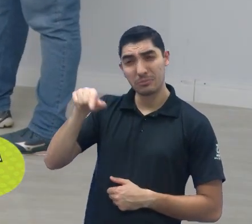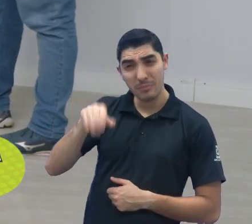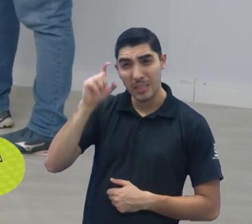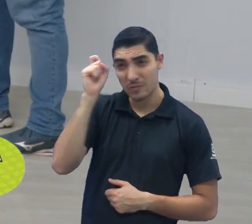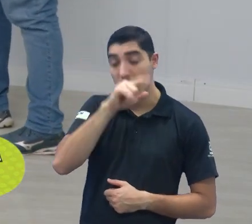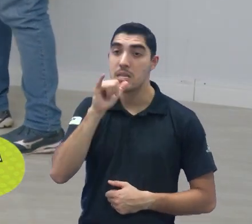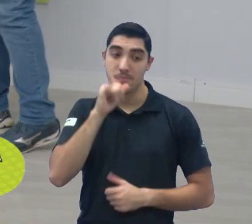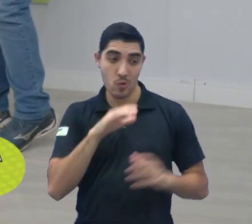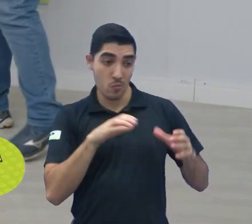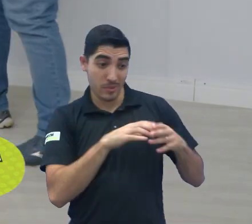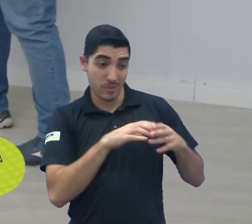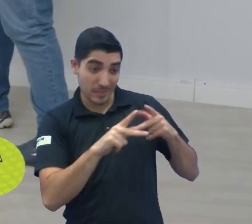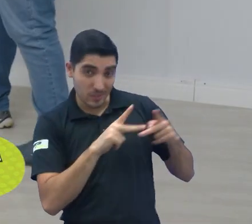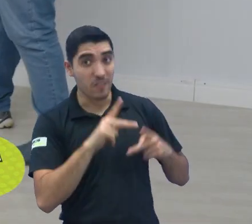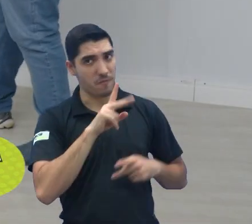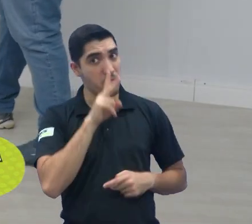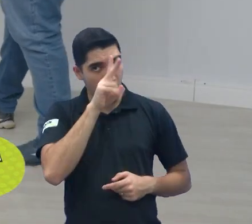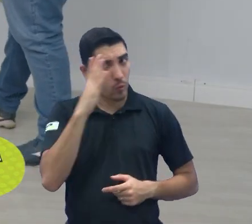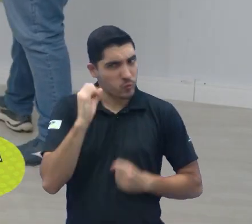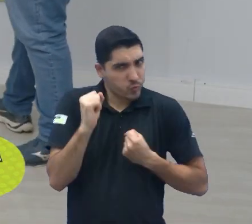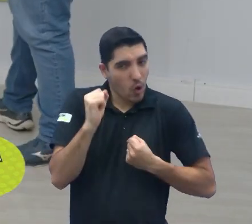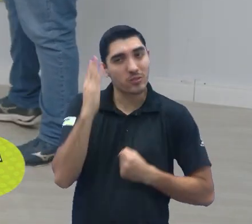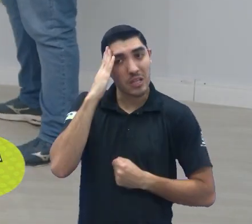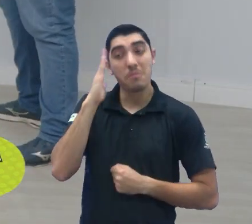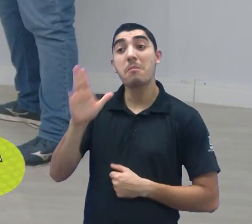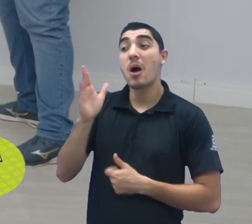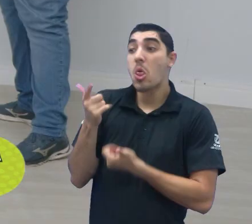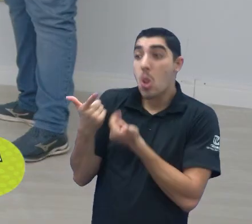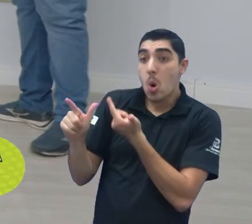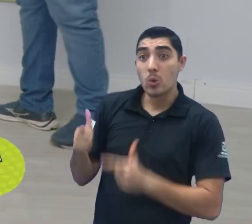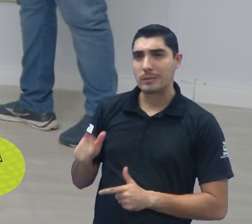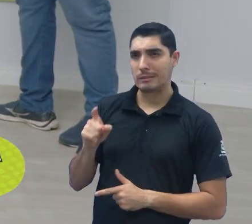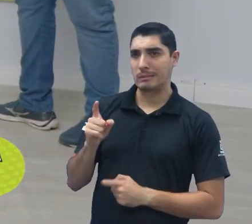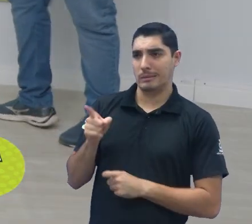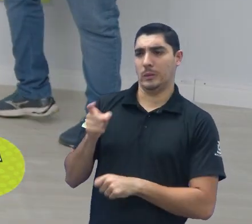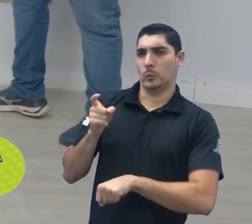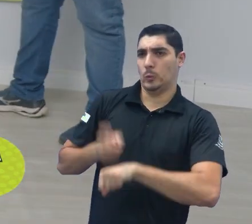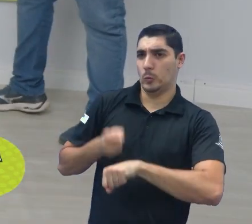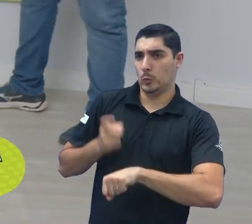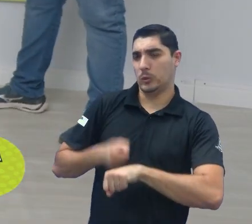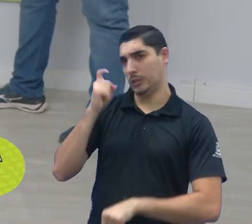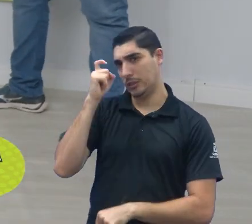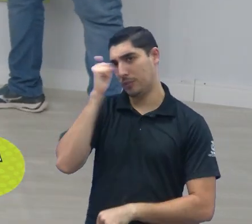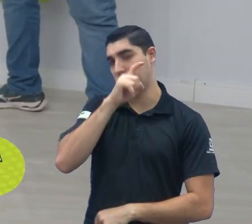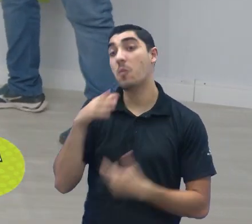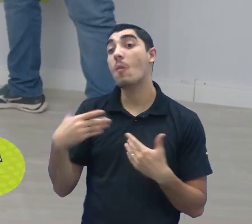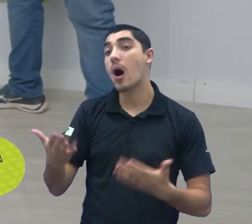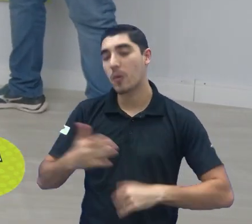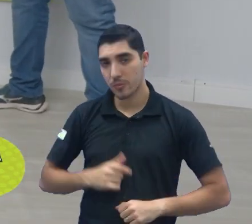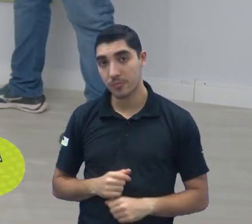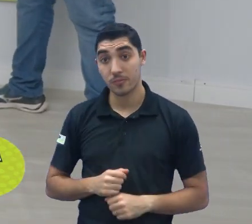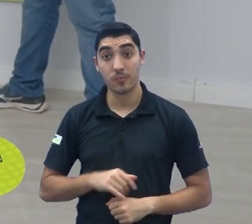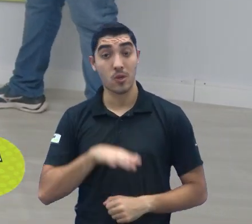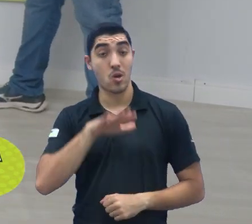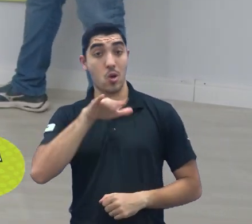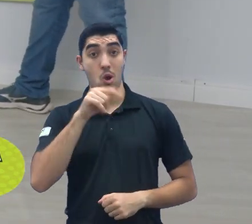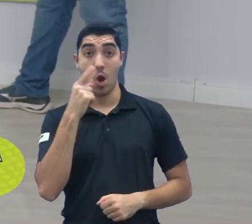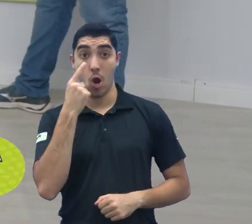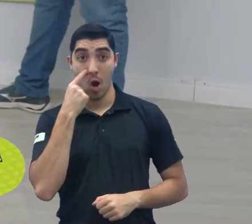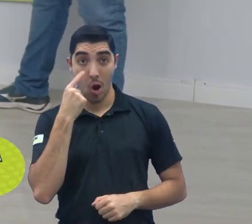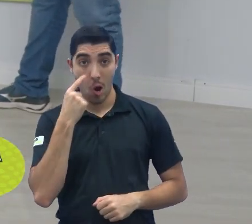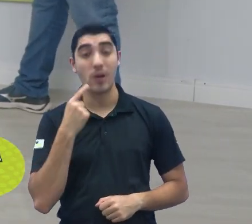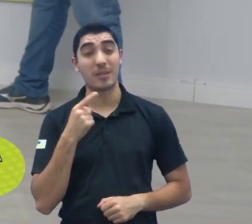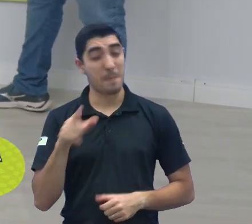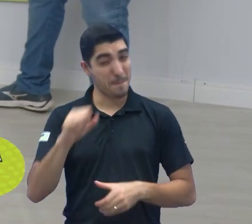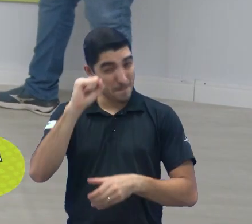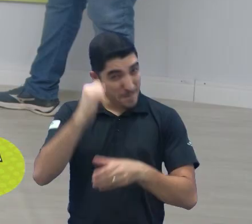mas quem vai dar trabalho aqui para o São José, claro, dentro de uma perspectiva e expectativa? Olha, eu vou te dizer que basquete é